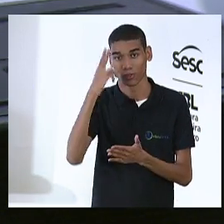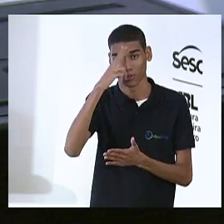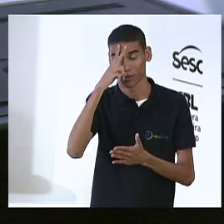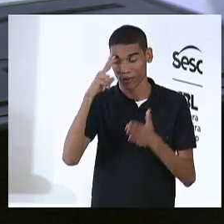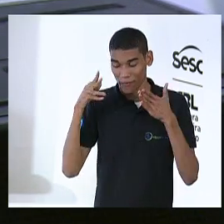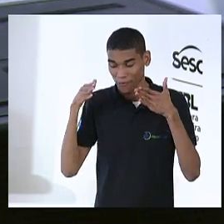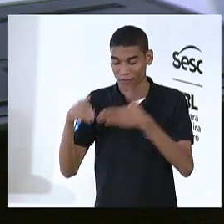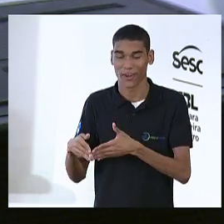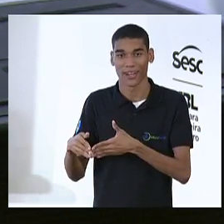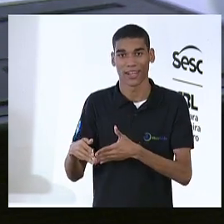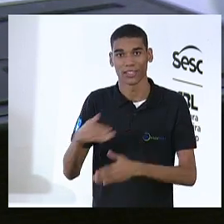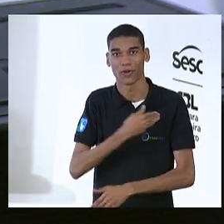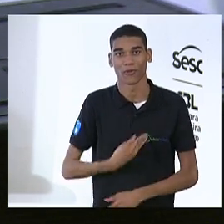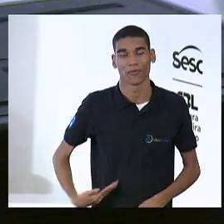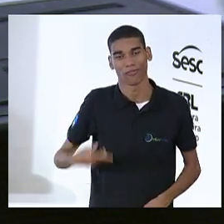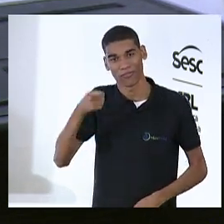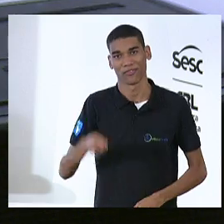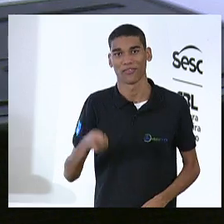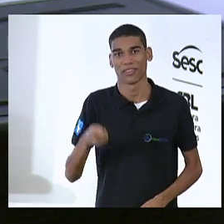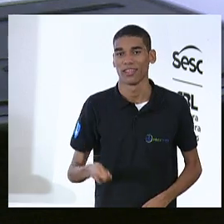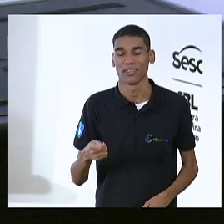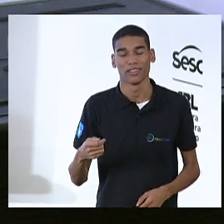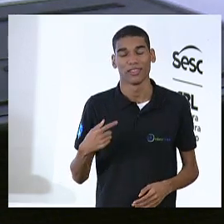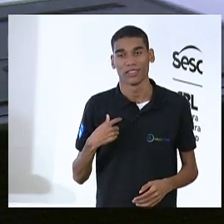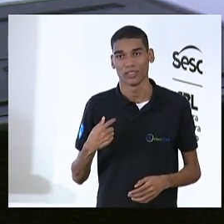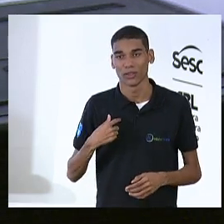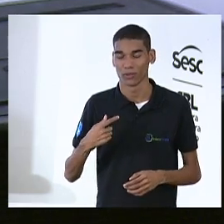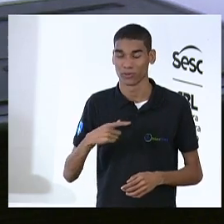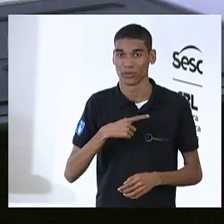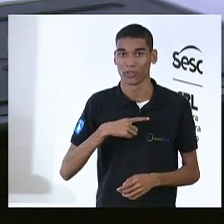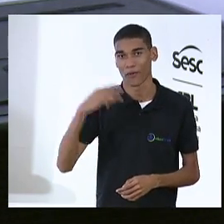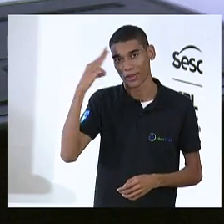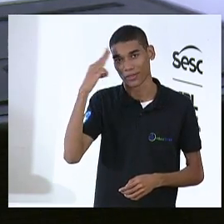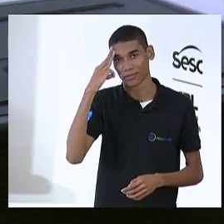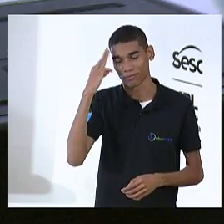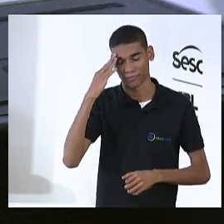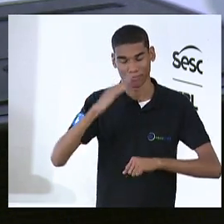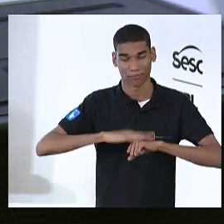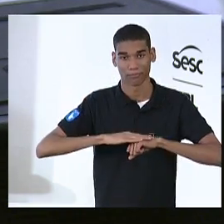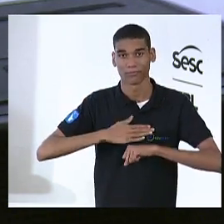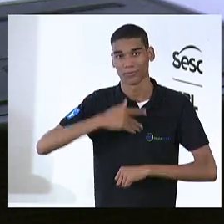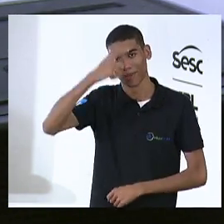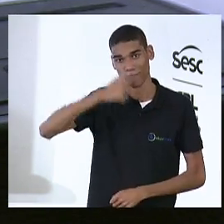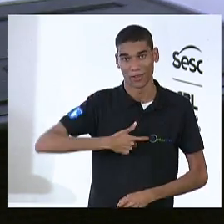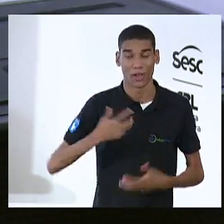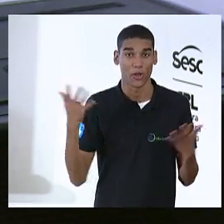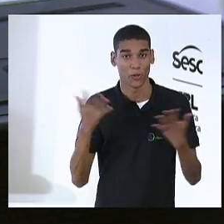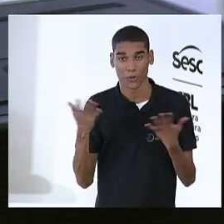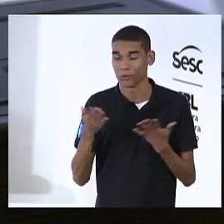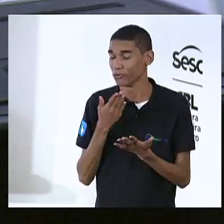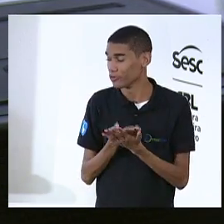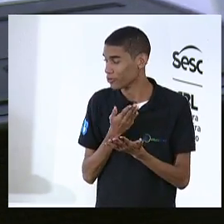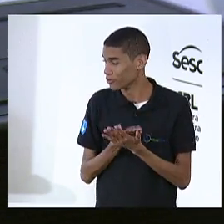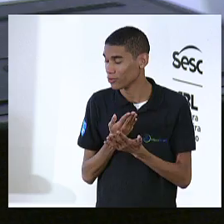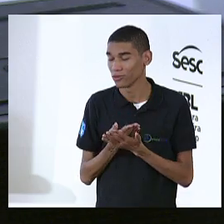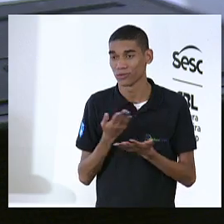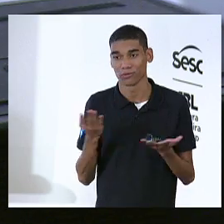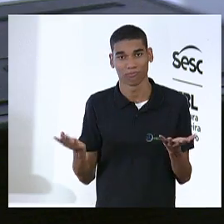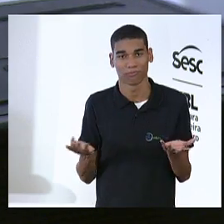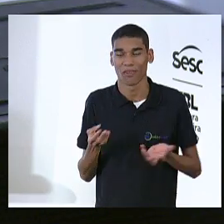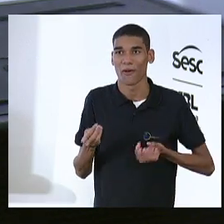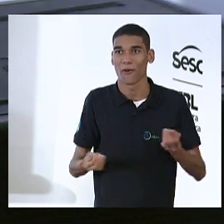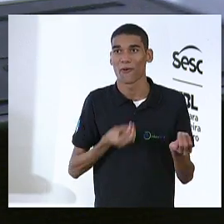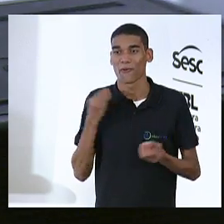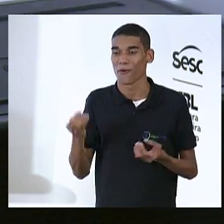também, eu tenho esse conflito entre memória e história na minha pessoa, né? E hoje eu estou estudando como que, enfim,